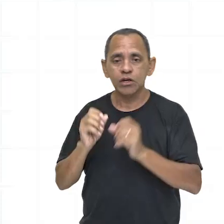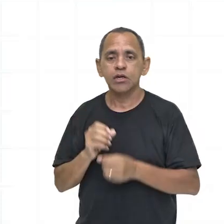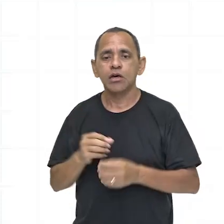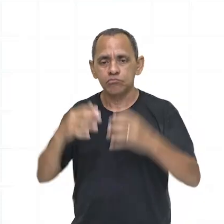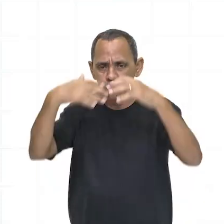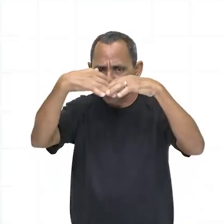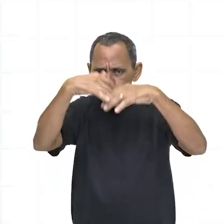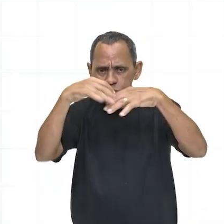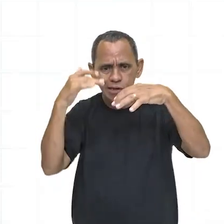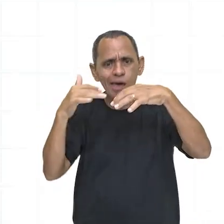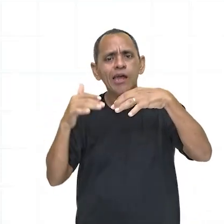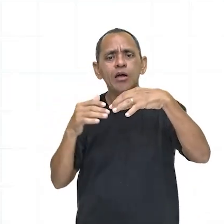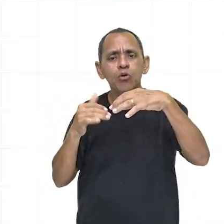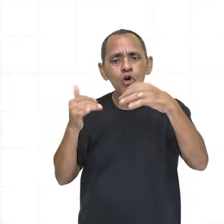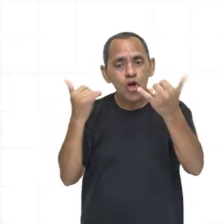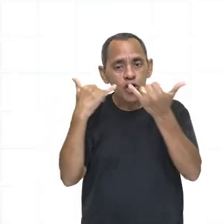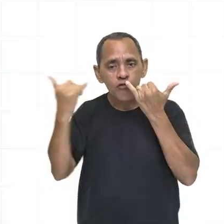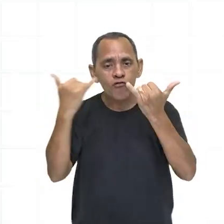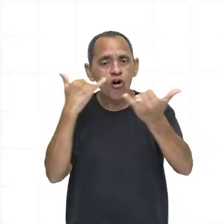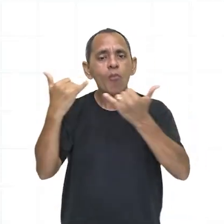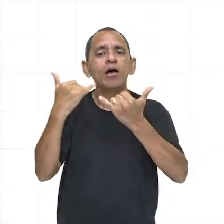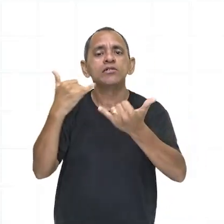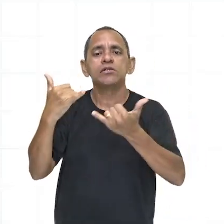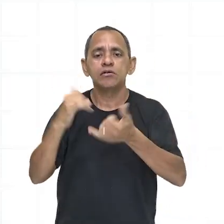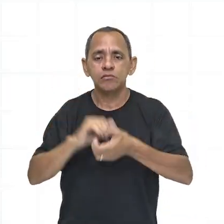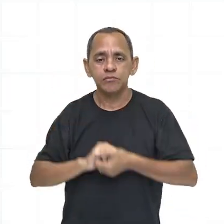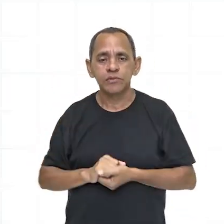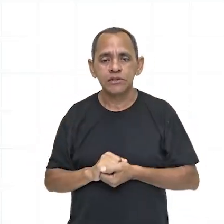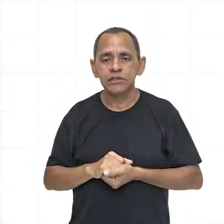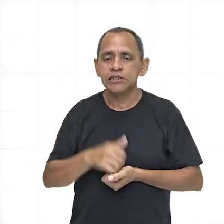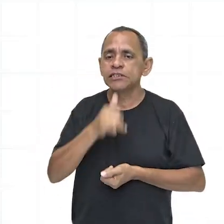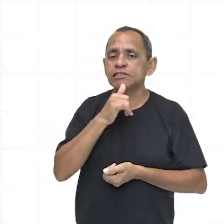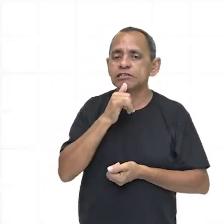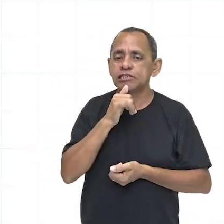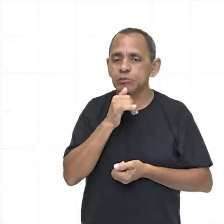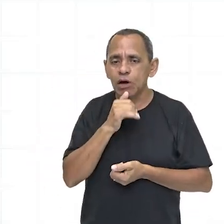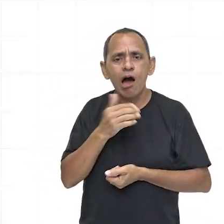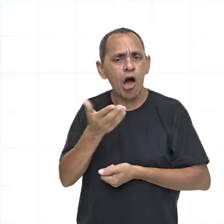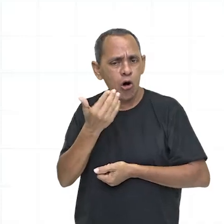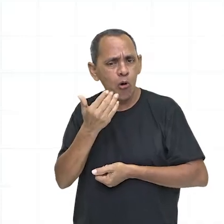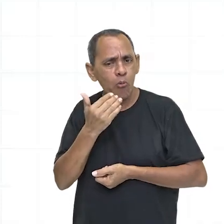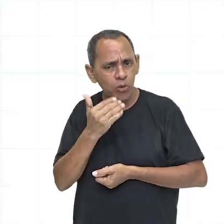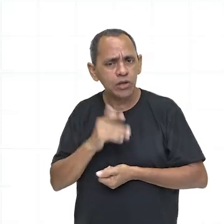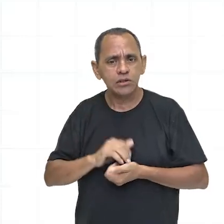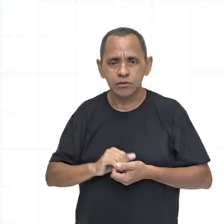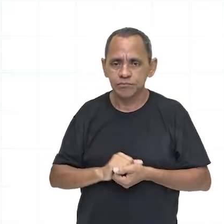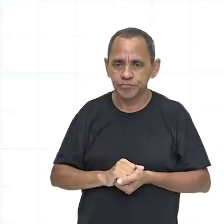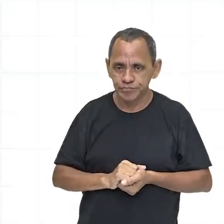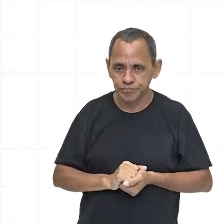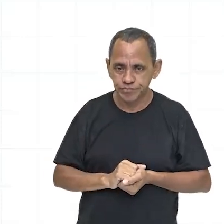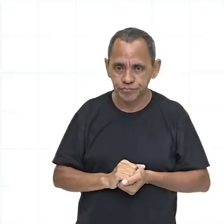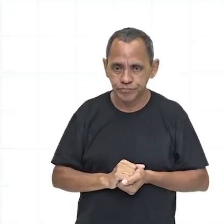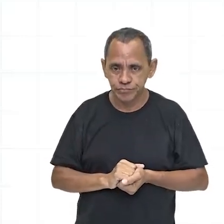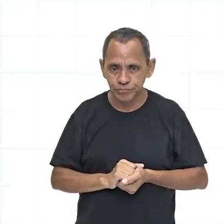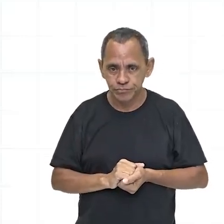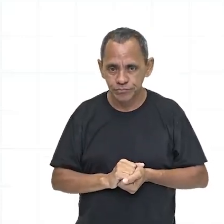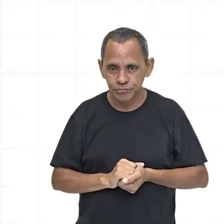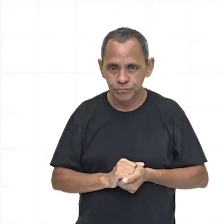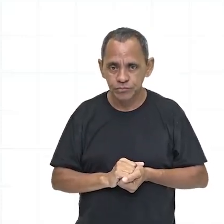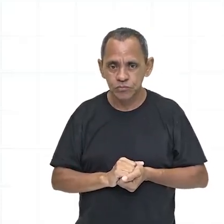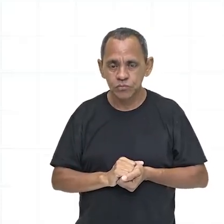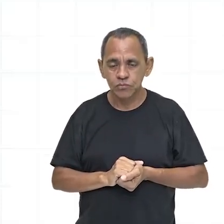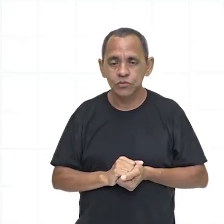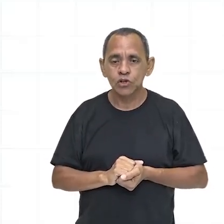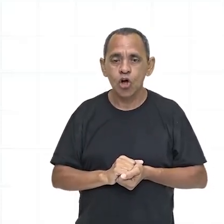chegar aqui bastante comida. Manda o pâncreas produzir insulina para